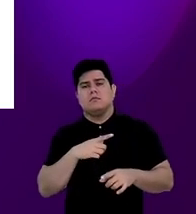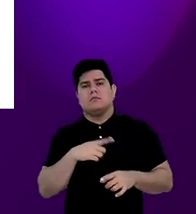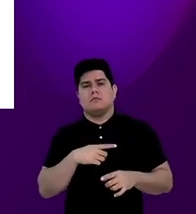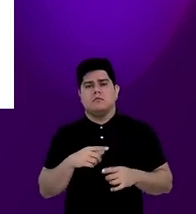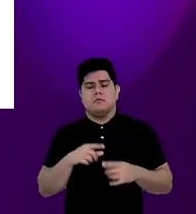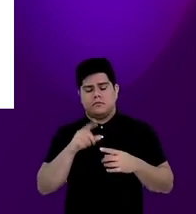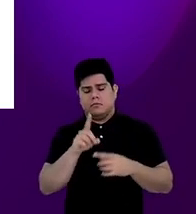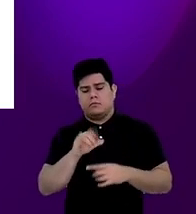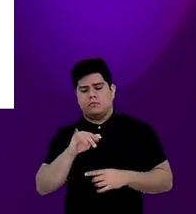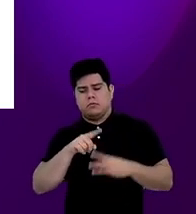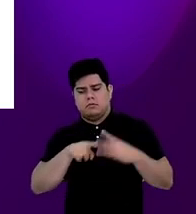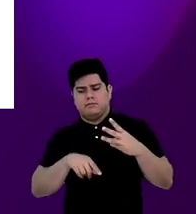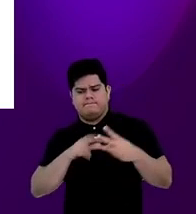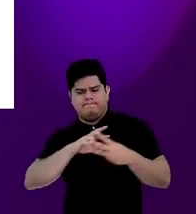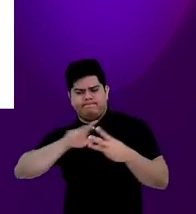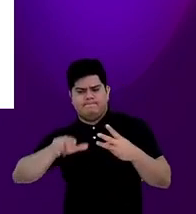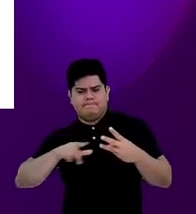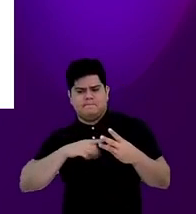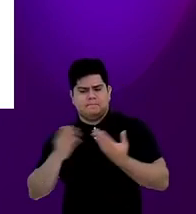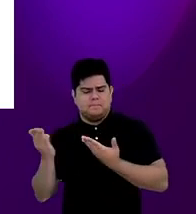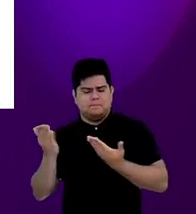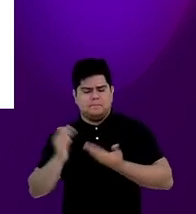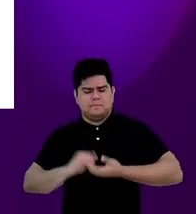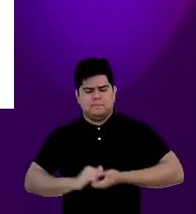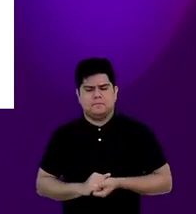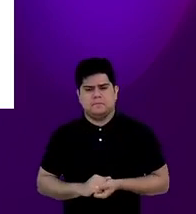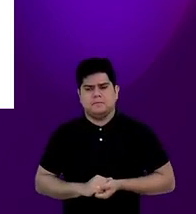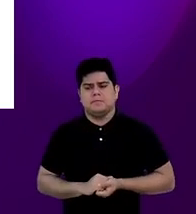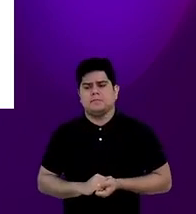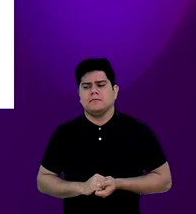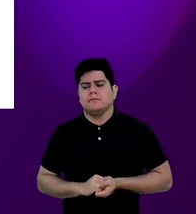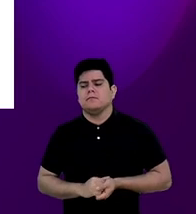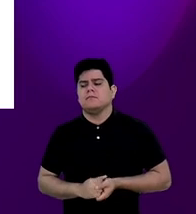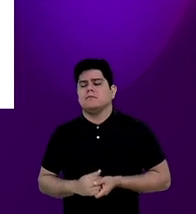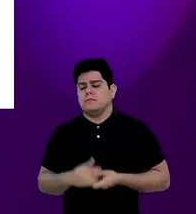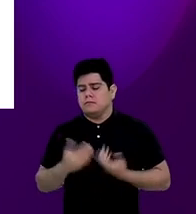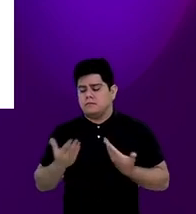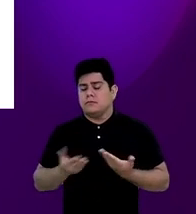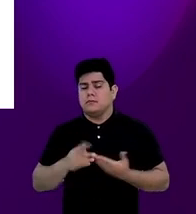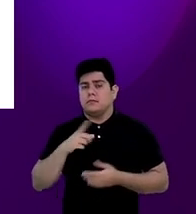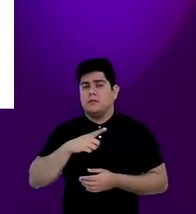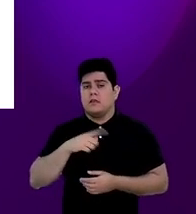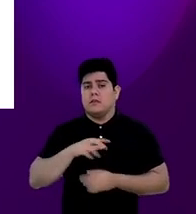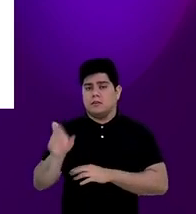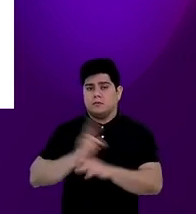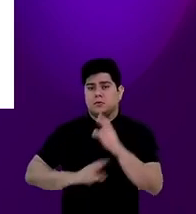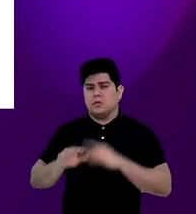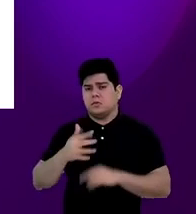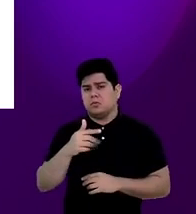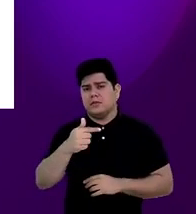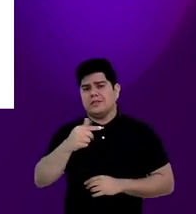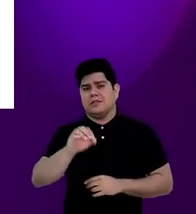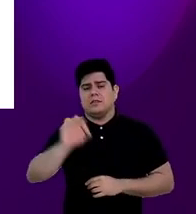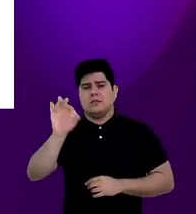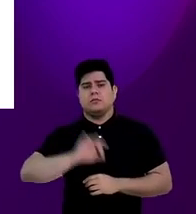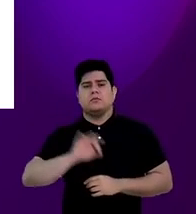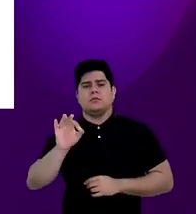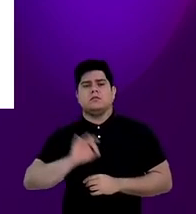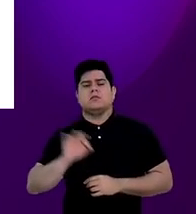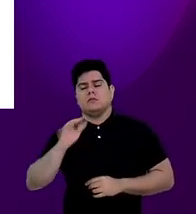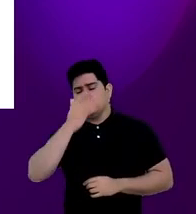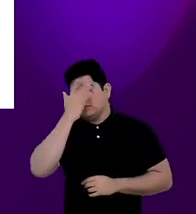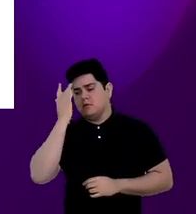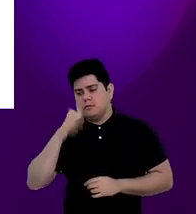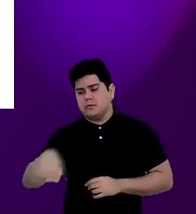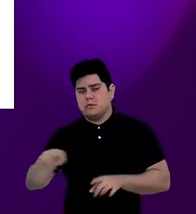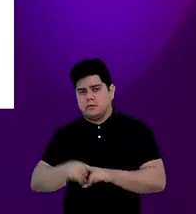CD3, que mostrou no estudo Monumental uma taxa de resposta de 70% numa população